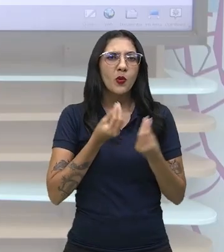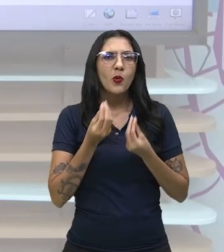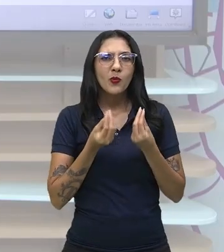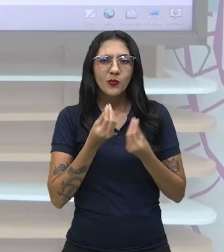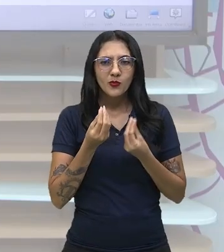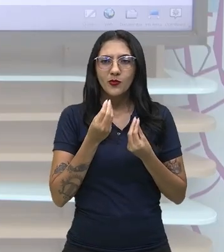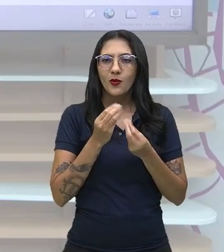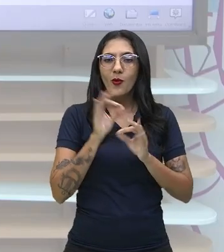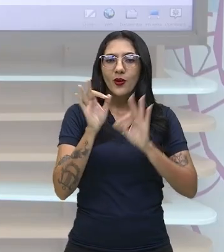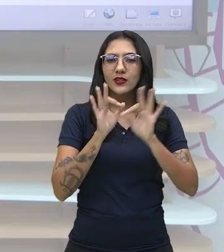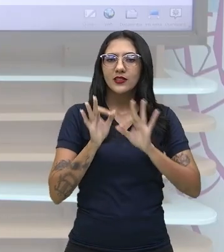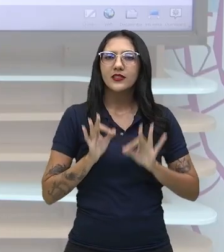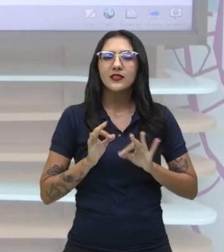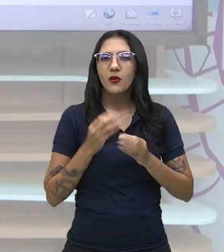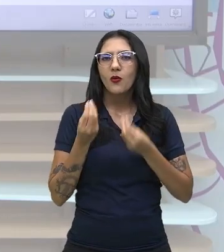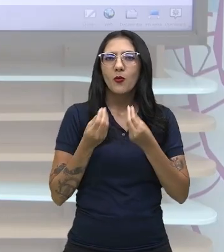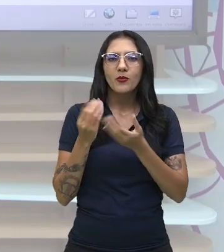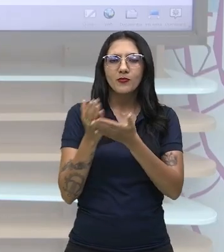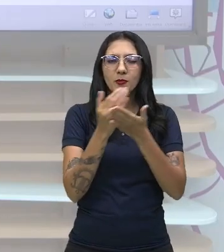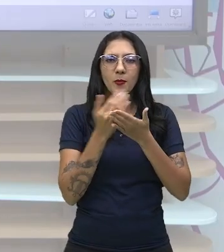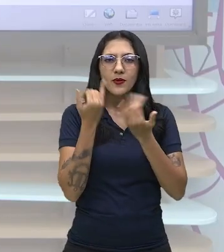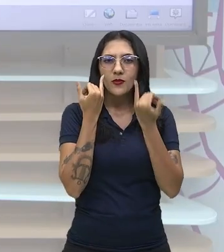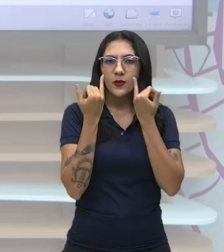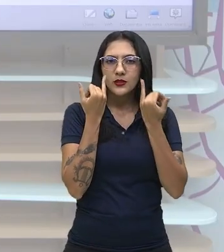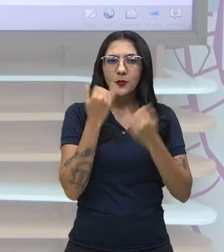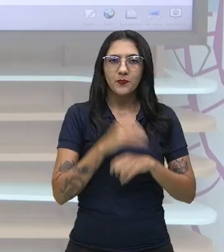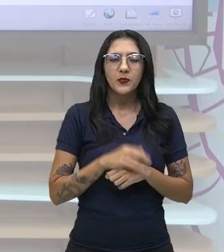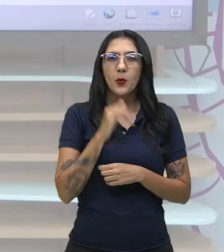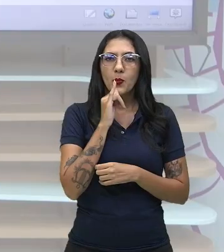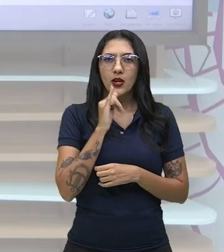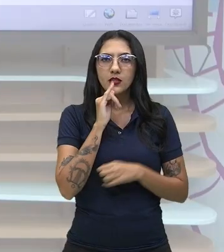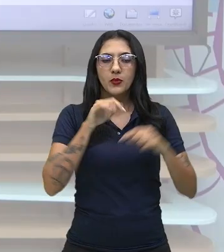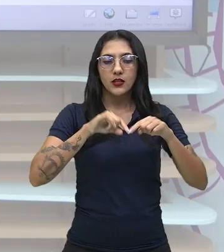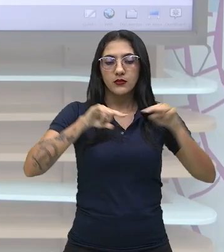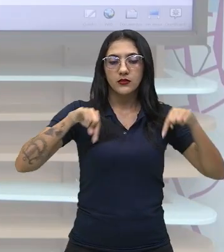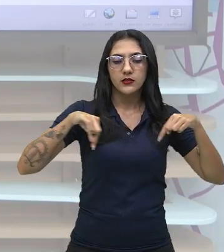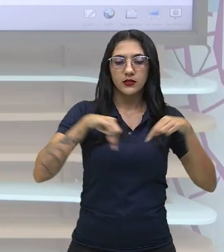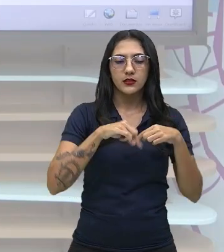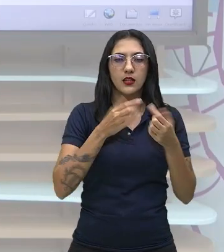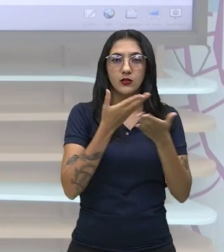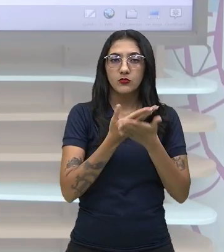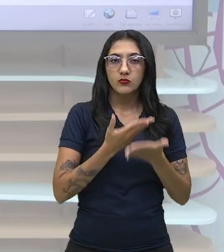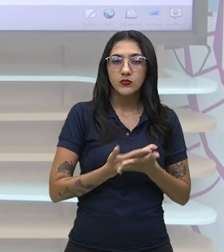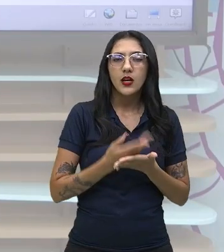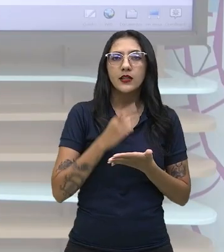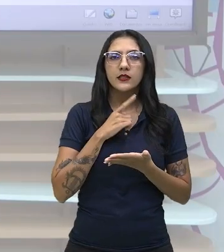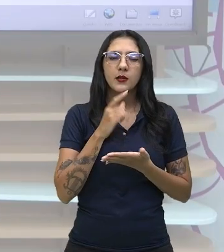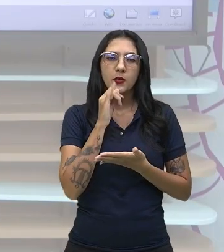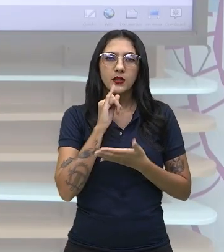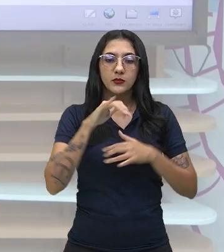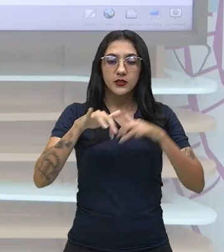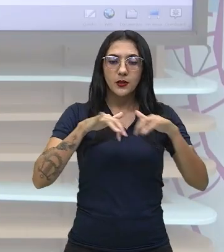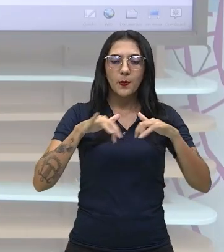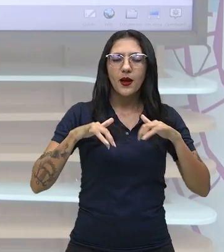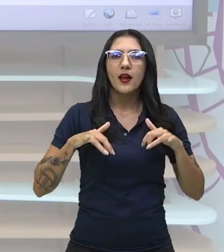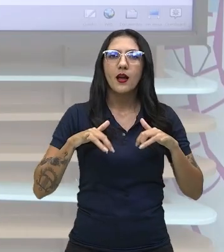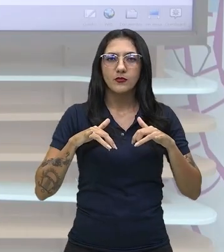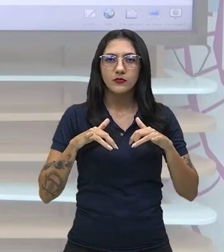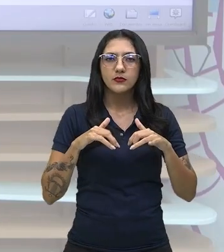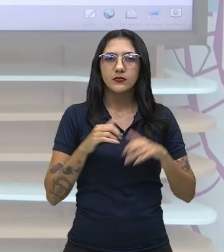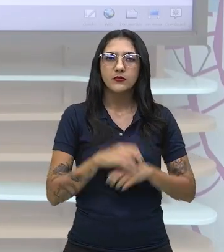essa regionalização, essa divisão, né? É como se eu pegasse a sala de aula de vocês e fosse dividir ali entre os sexos, né?